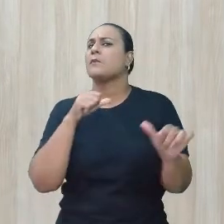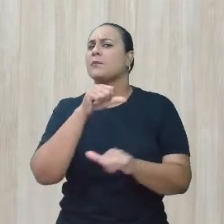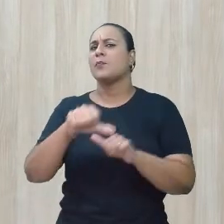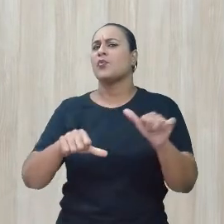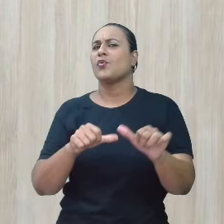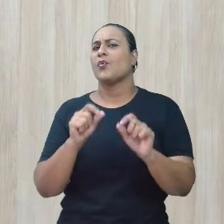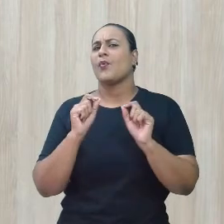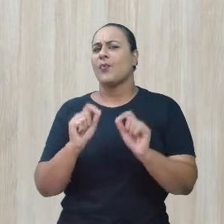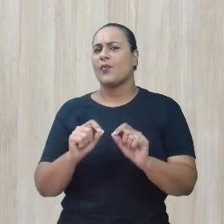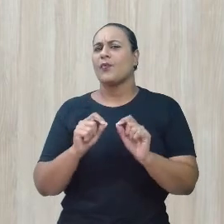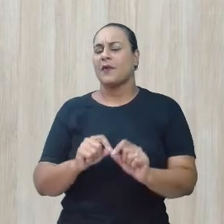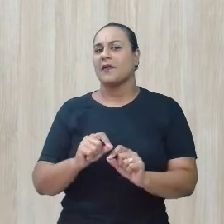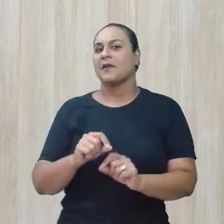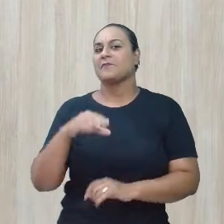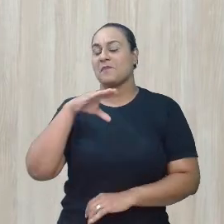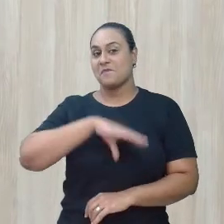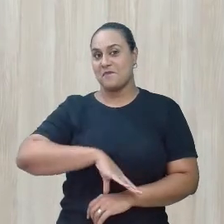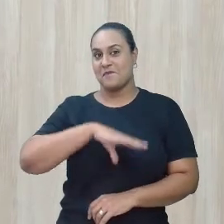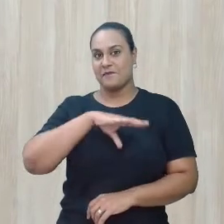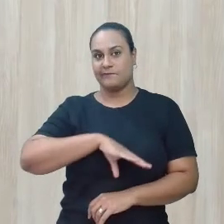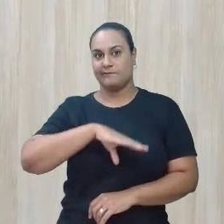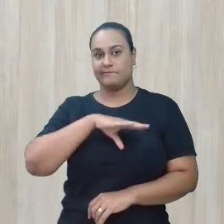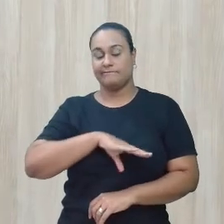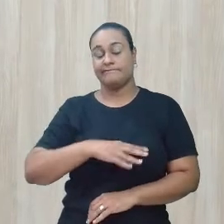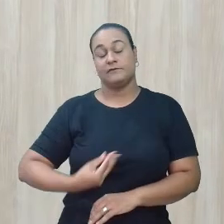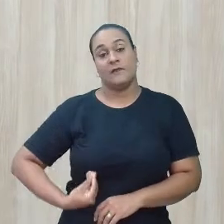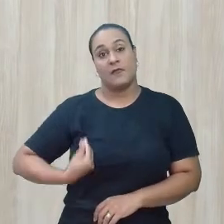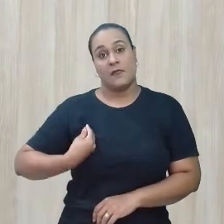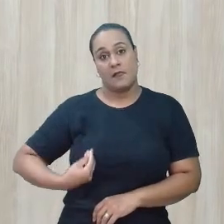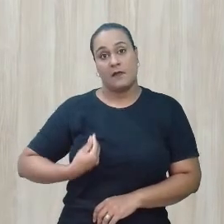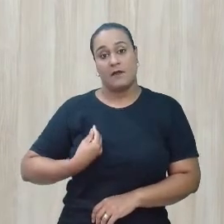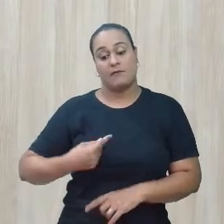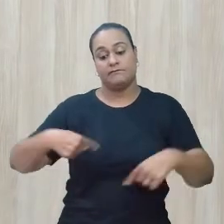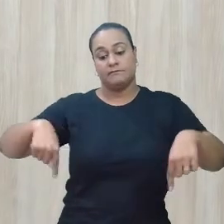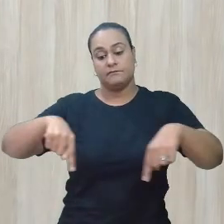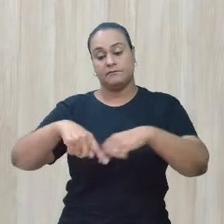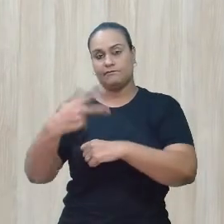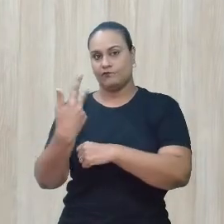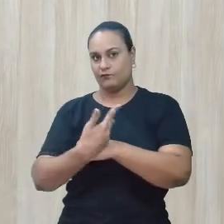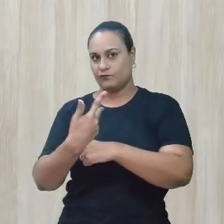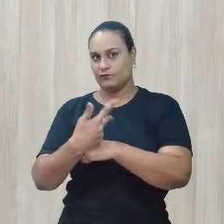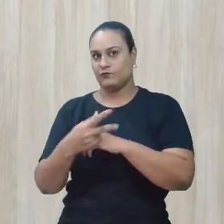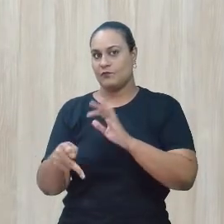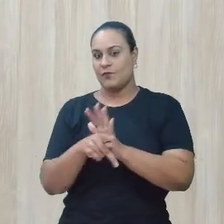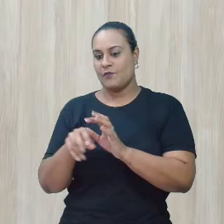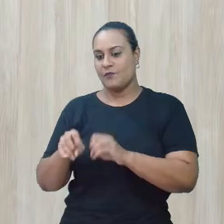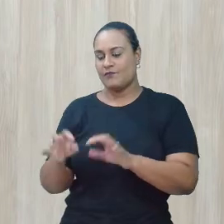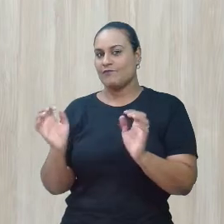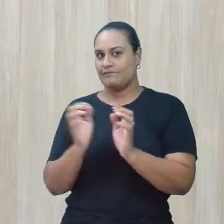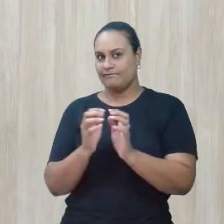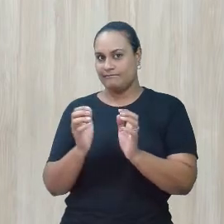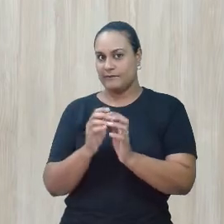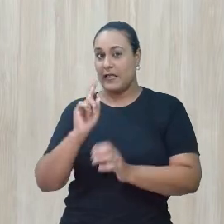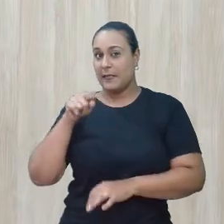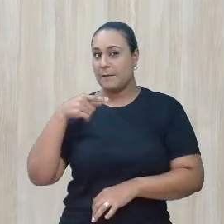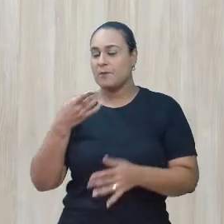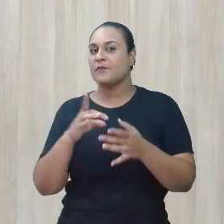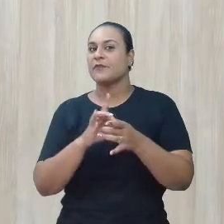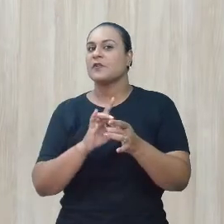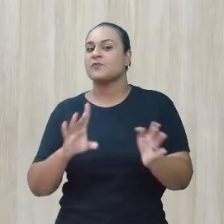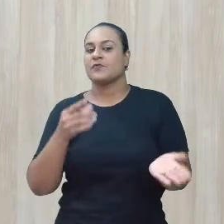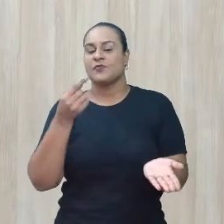língua recentemente, tá certo? Nós estamos ao vivo do Distrito de Educa Recife, mas essa aula também ficará disponível no